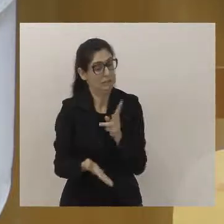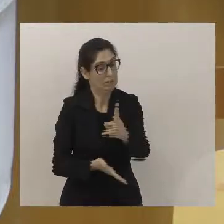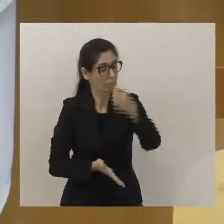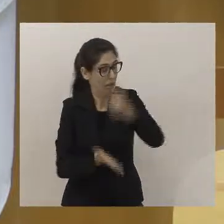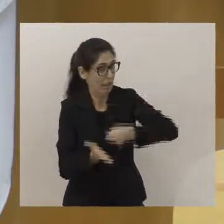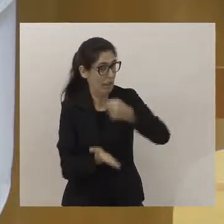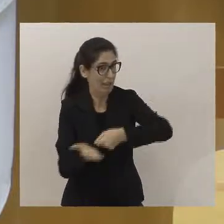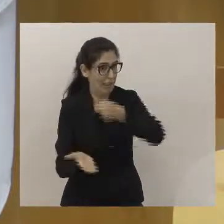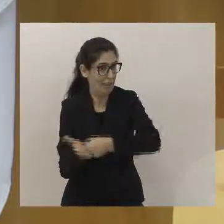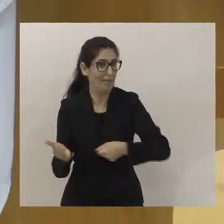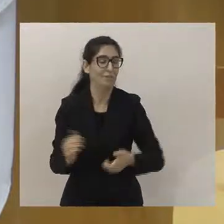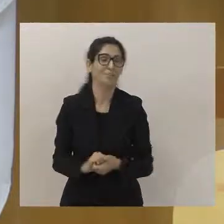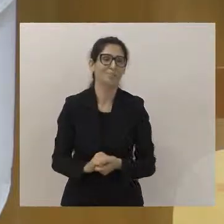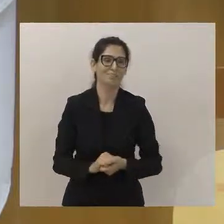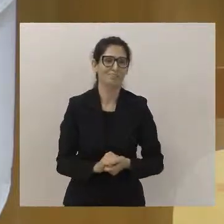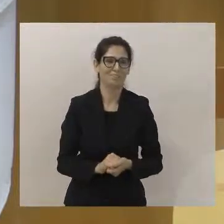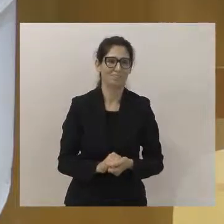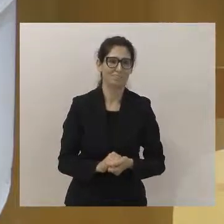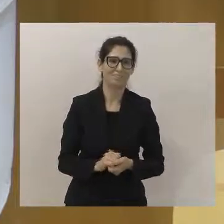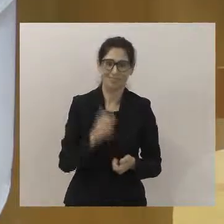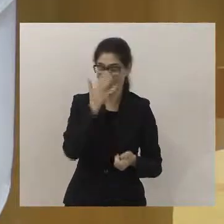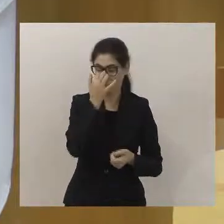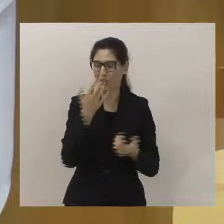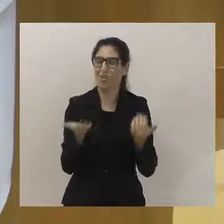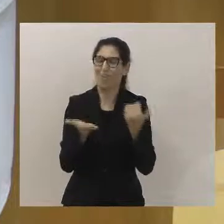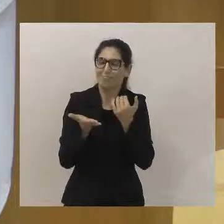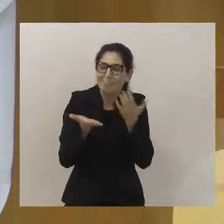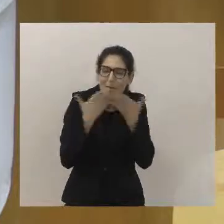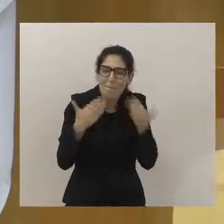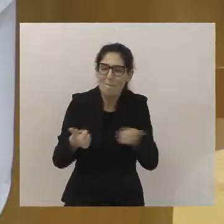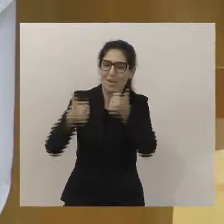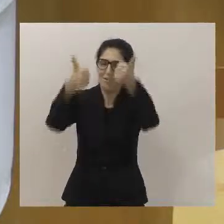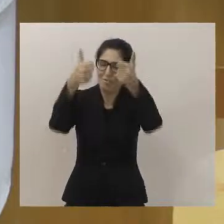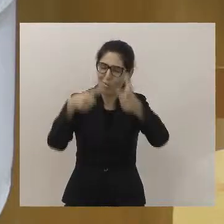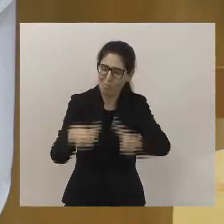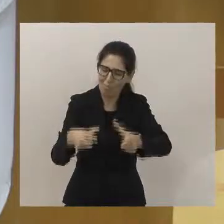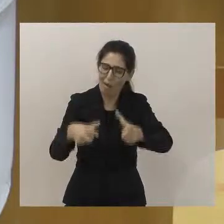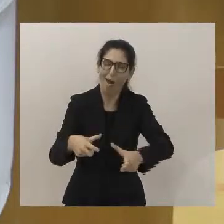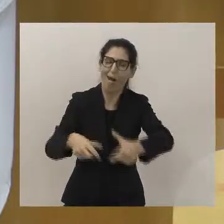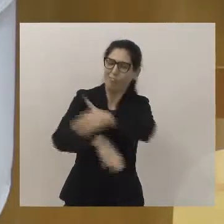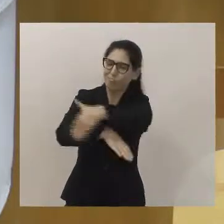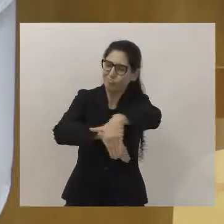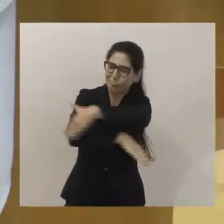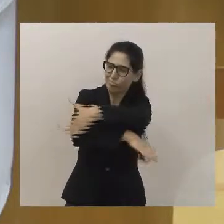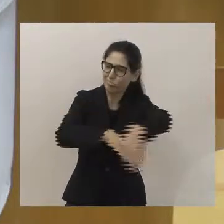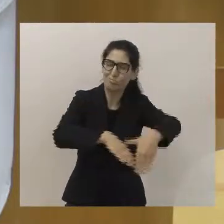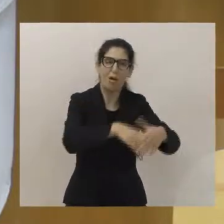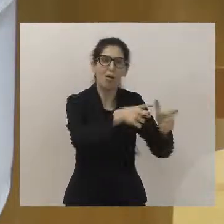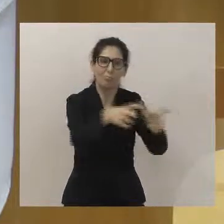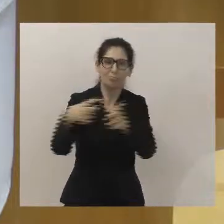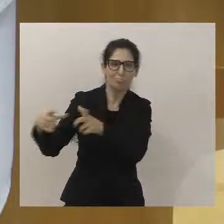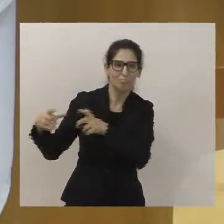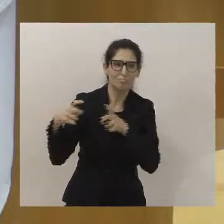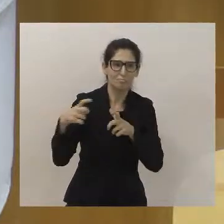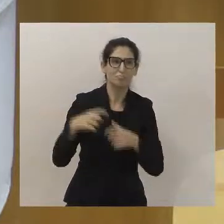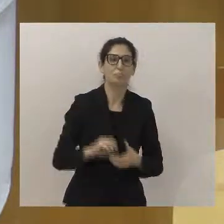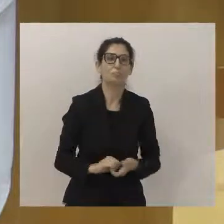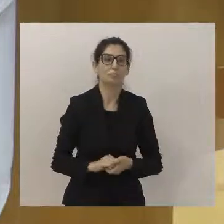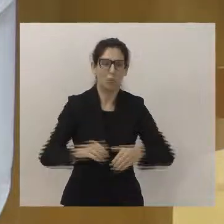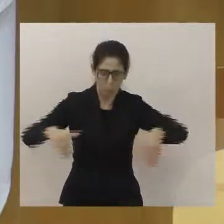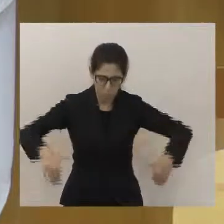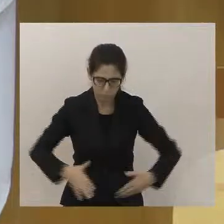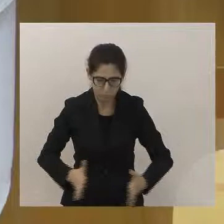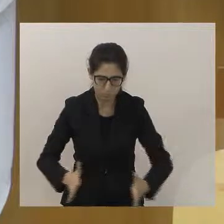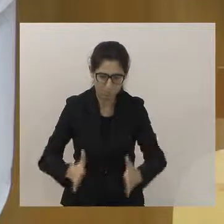as solicitações. Iniciou, então, a melhoria nos logradouros e no córrego do Diogo Fontes. Vamos